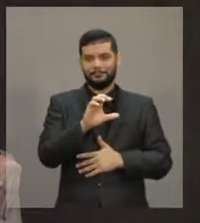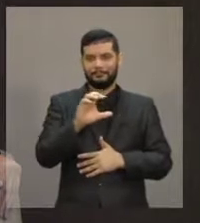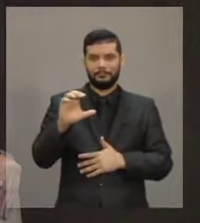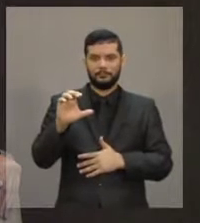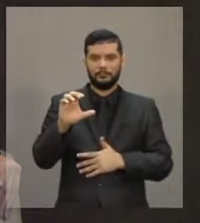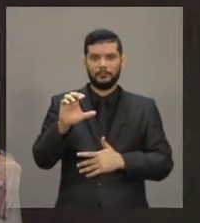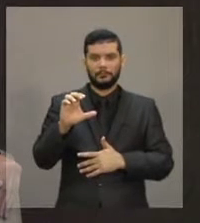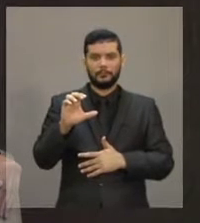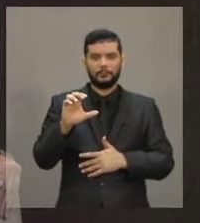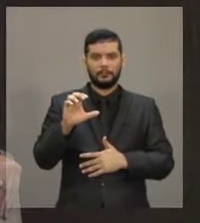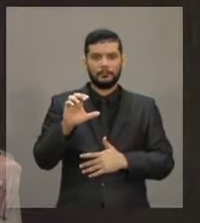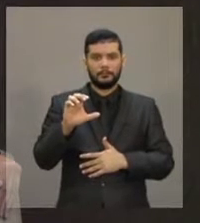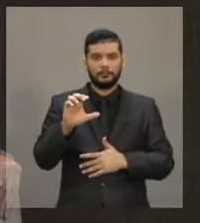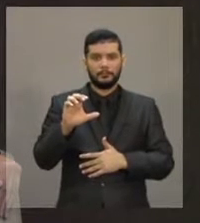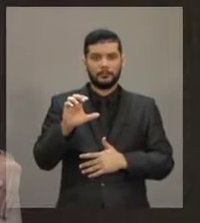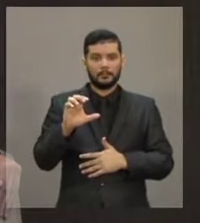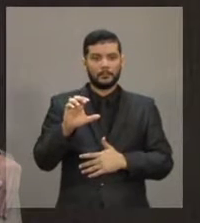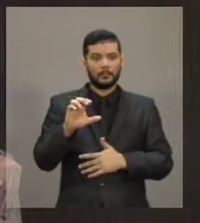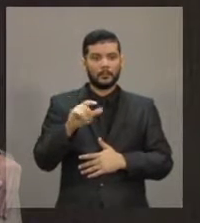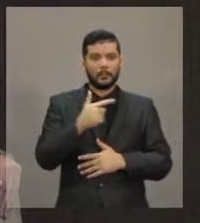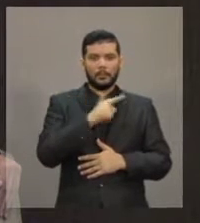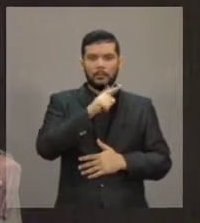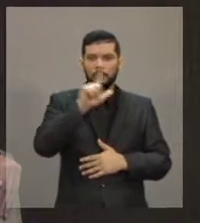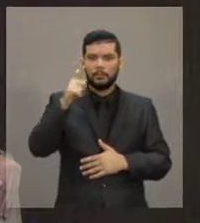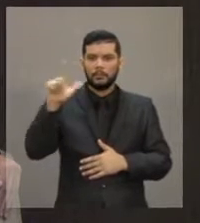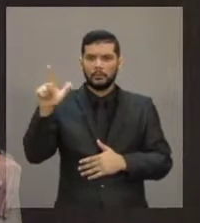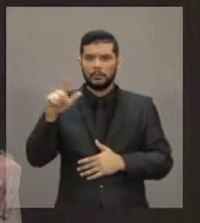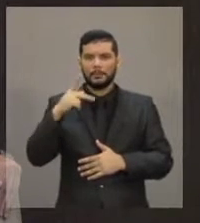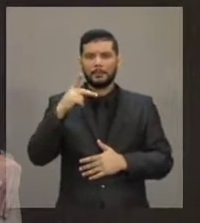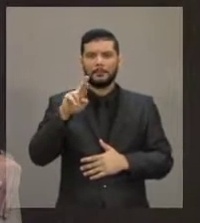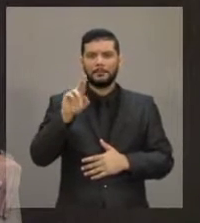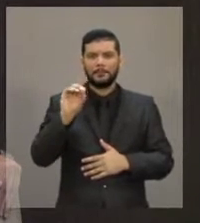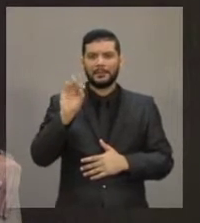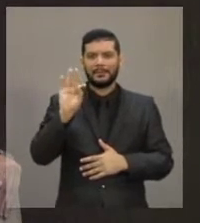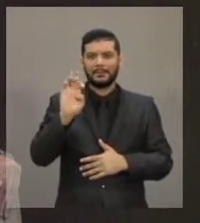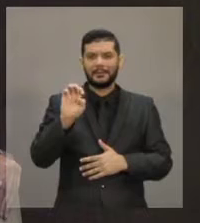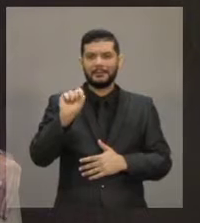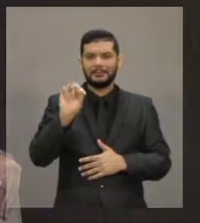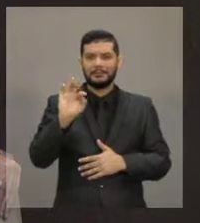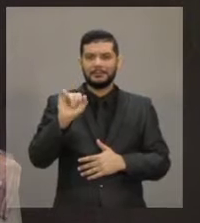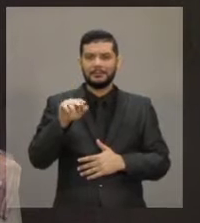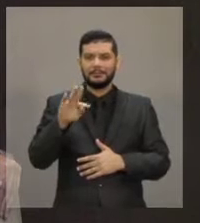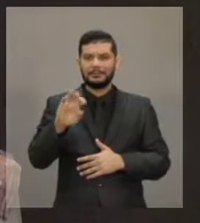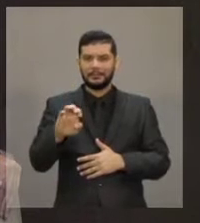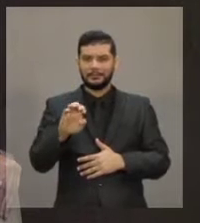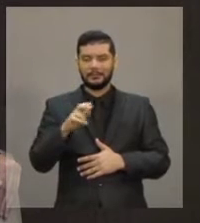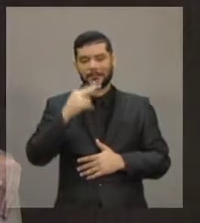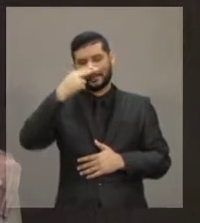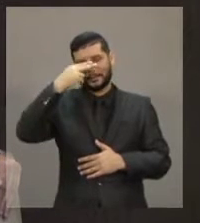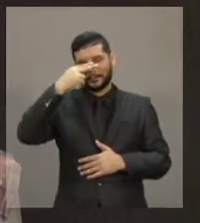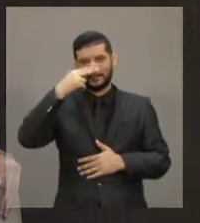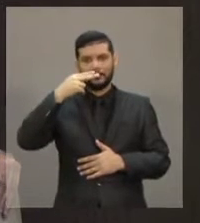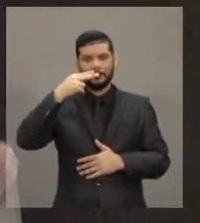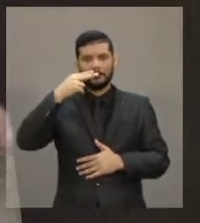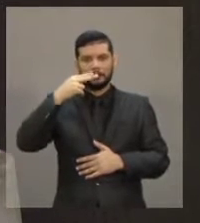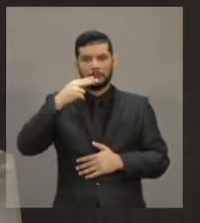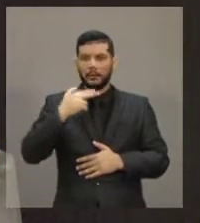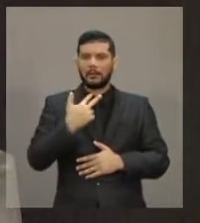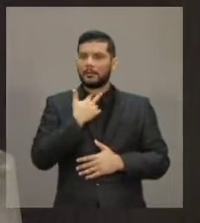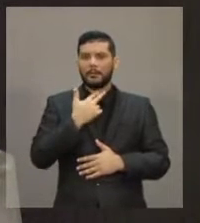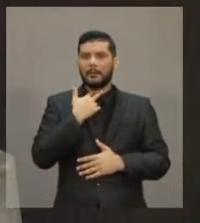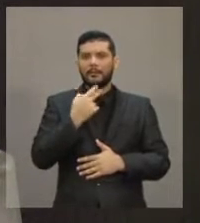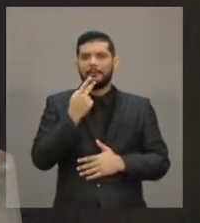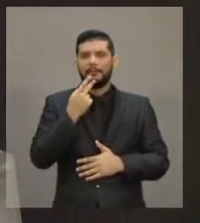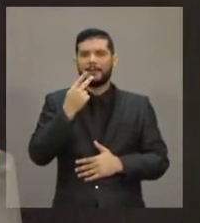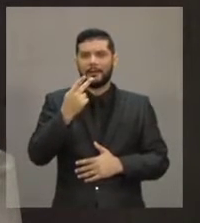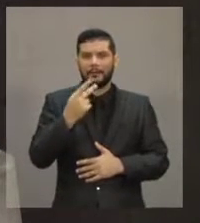era proibido, tendo em vista a confusão que havia entre Estado e Igreja. Portanto, eu